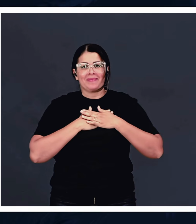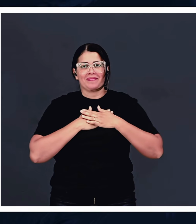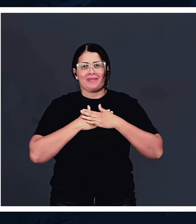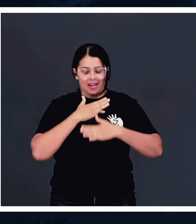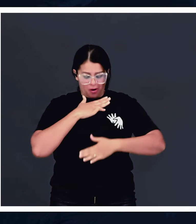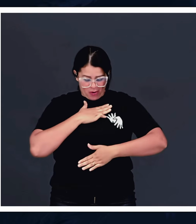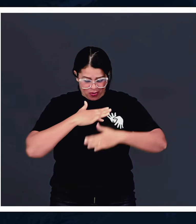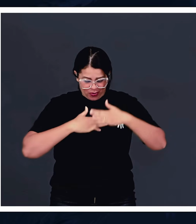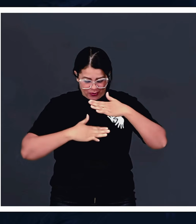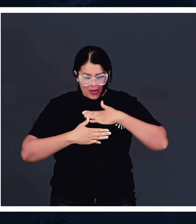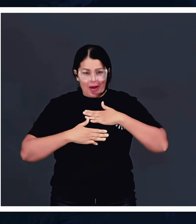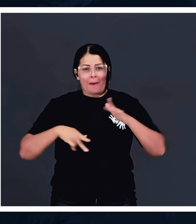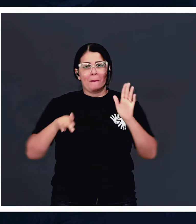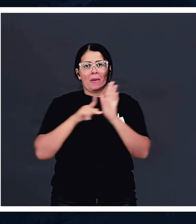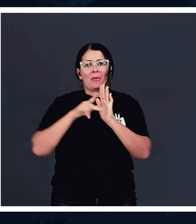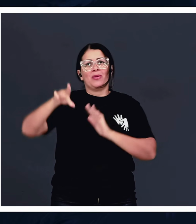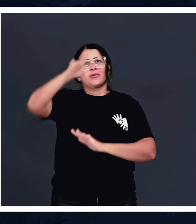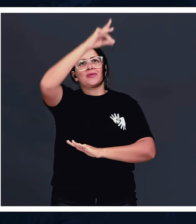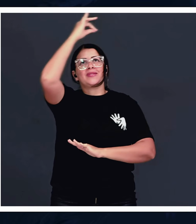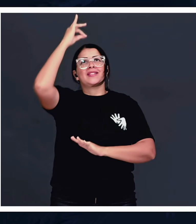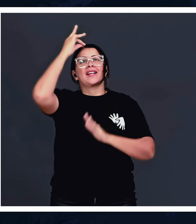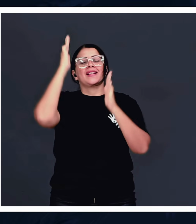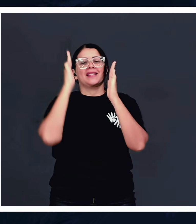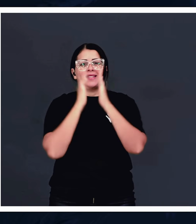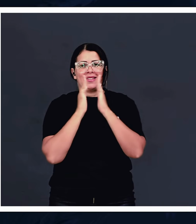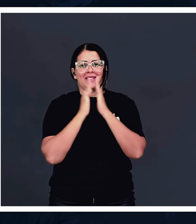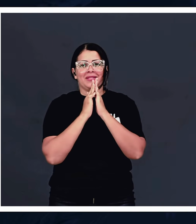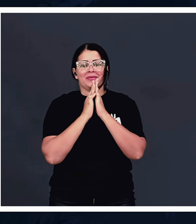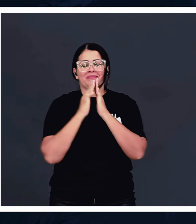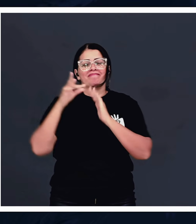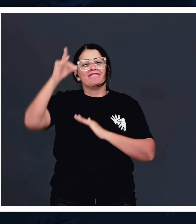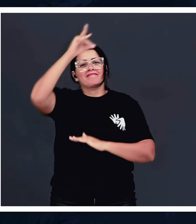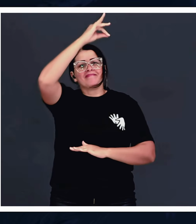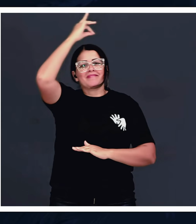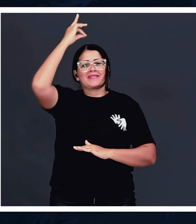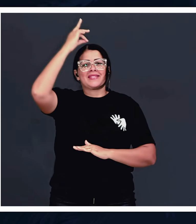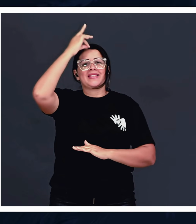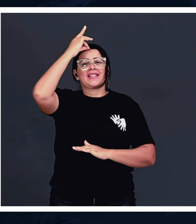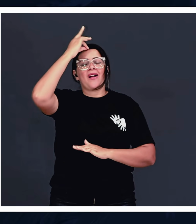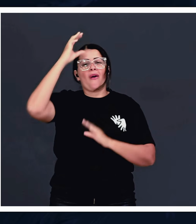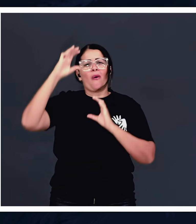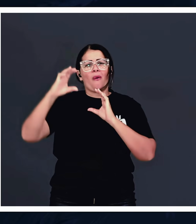e morada do Espírito Santo. E o Espírito Santo, ele se comunica.